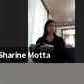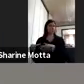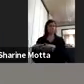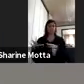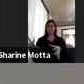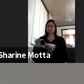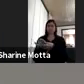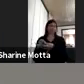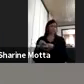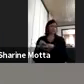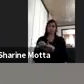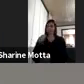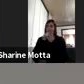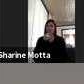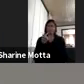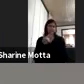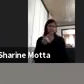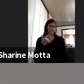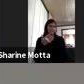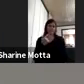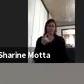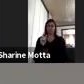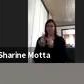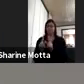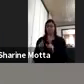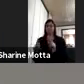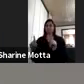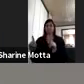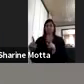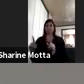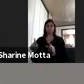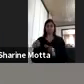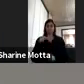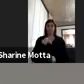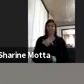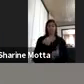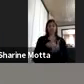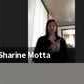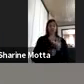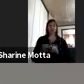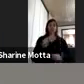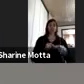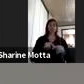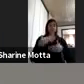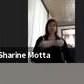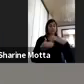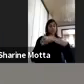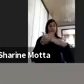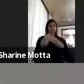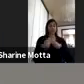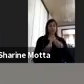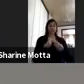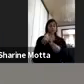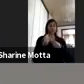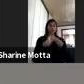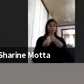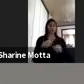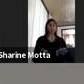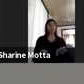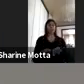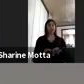não trabalharam em conjunto. Uma outra luta que se desenvolve e que também teve uma